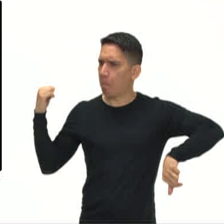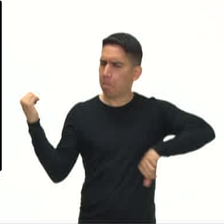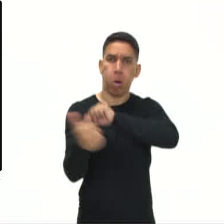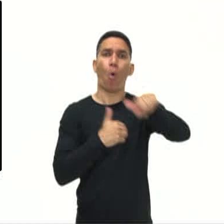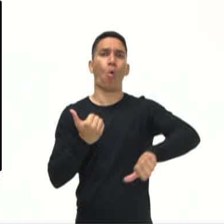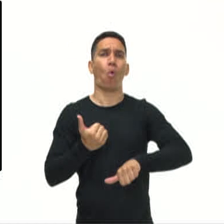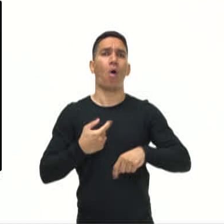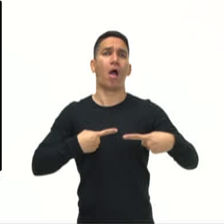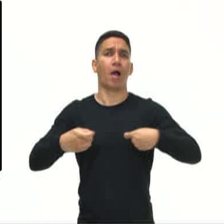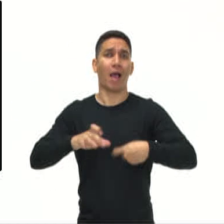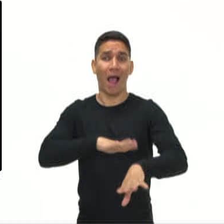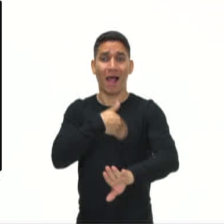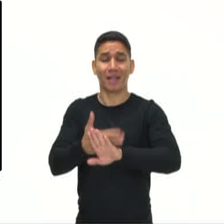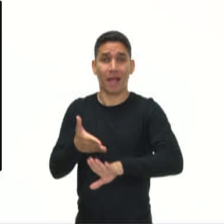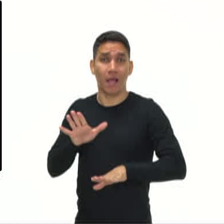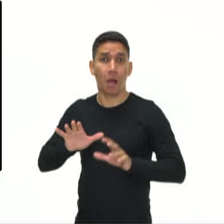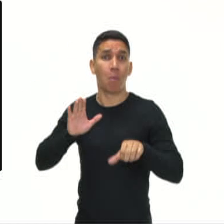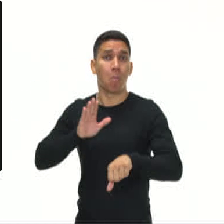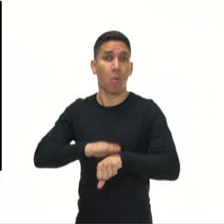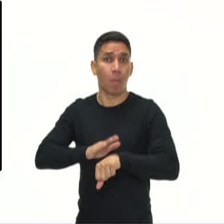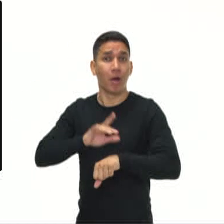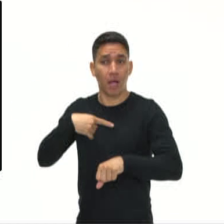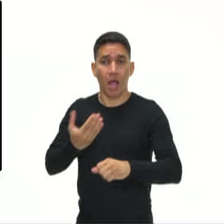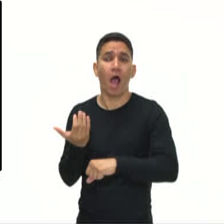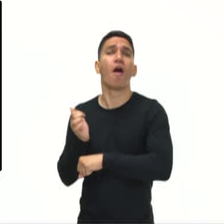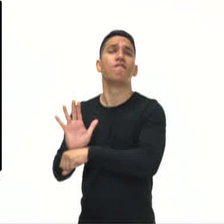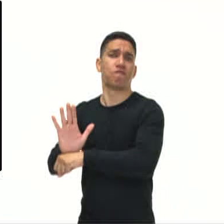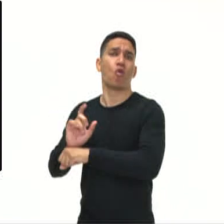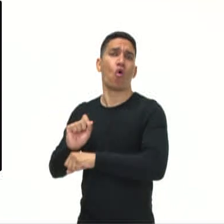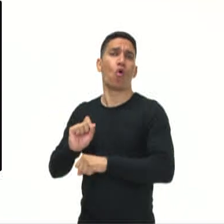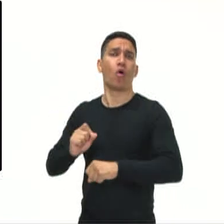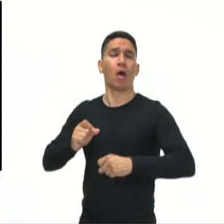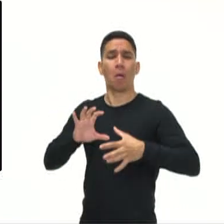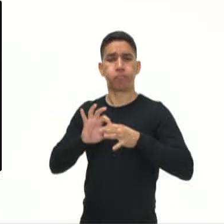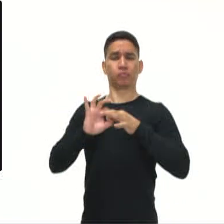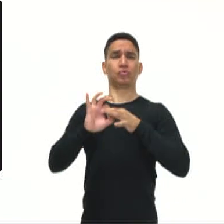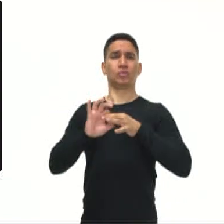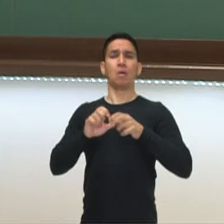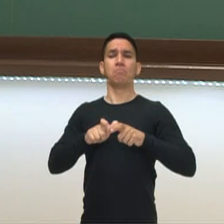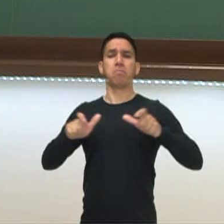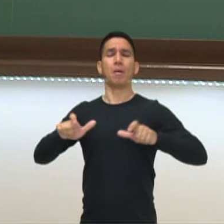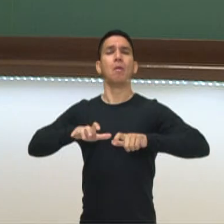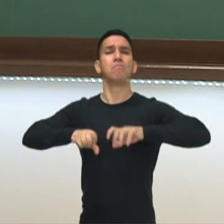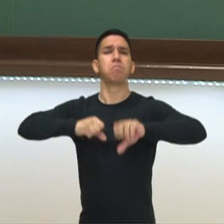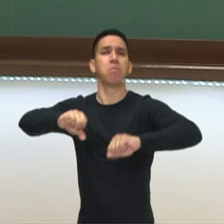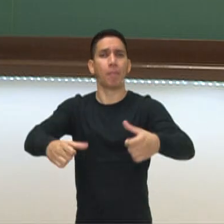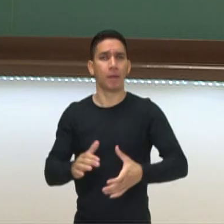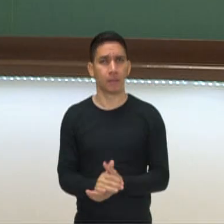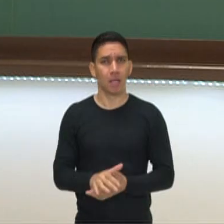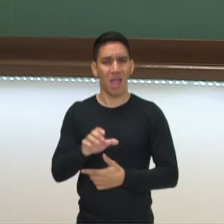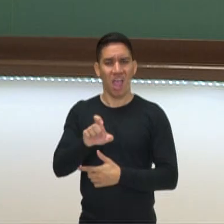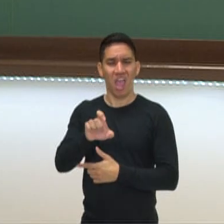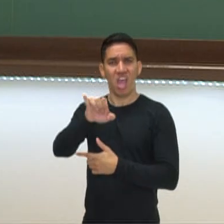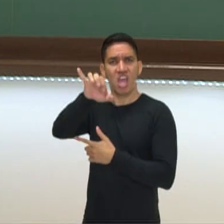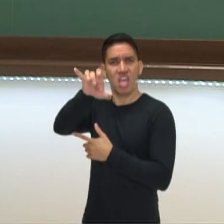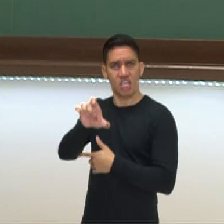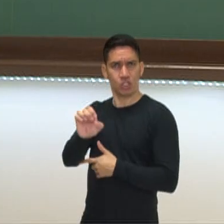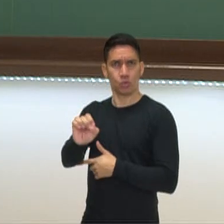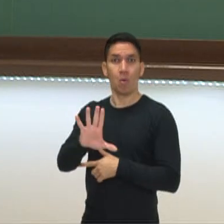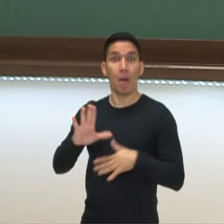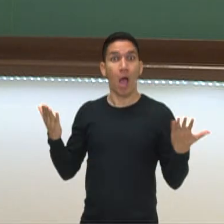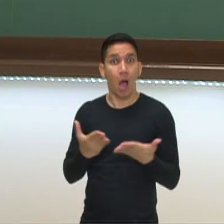aquele momento era favorável ao Eixo. O Eixo estava em expansão. Agora aqui, com essa grande